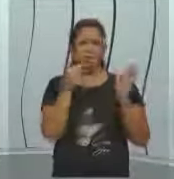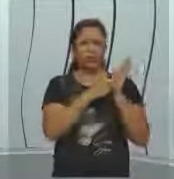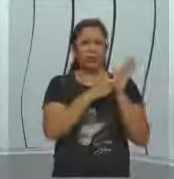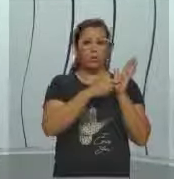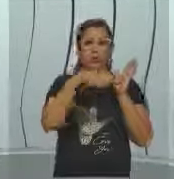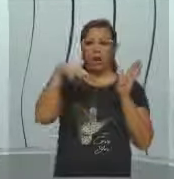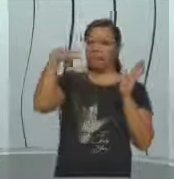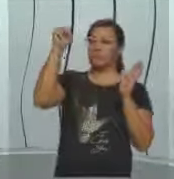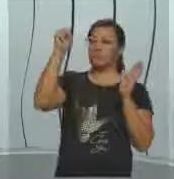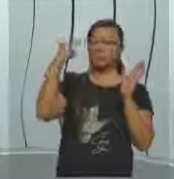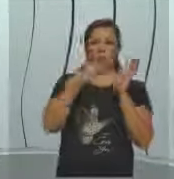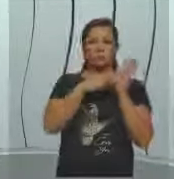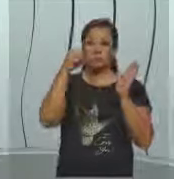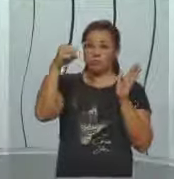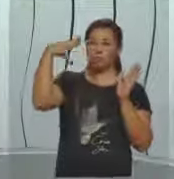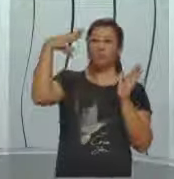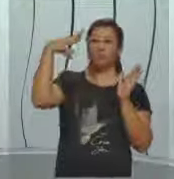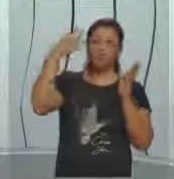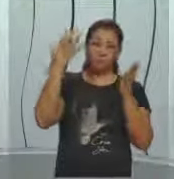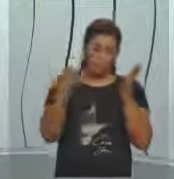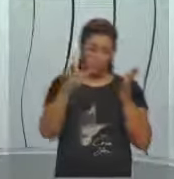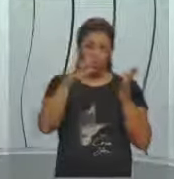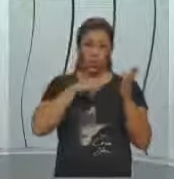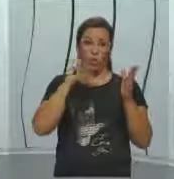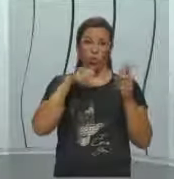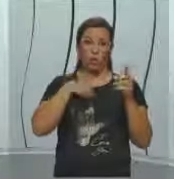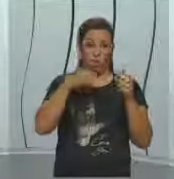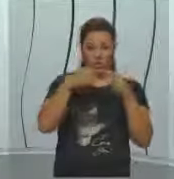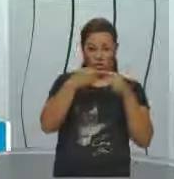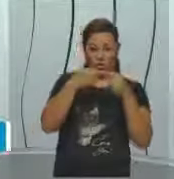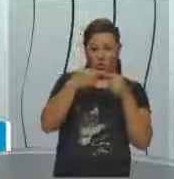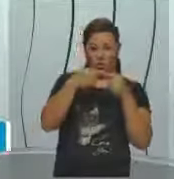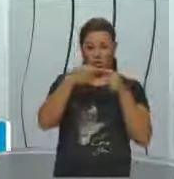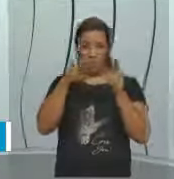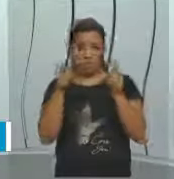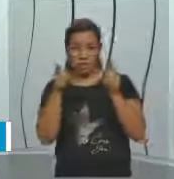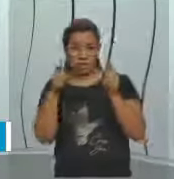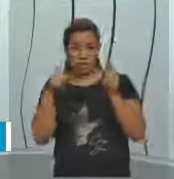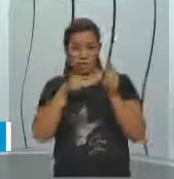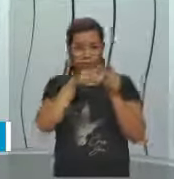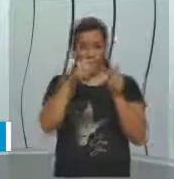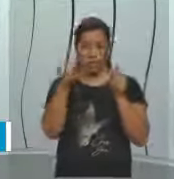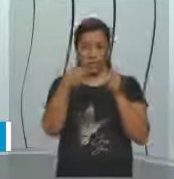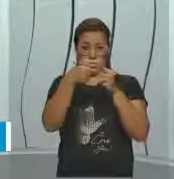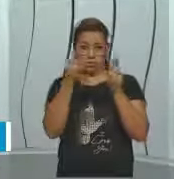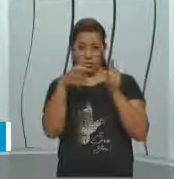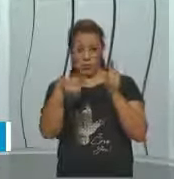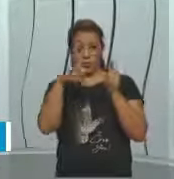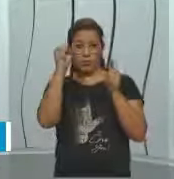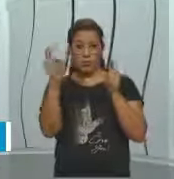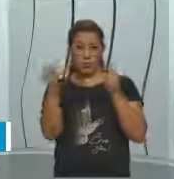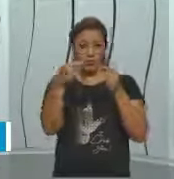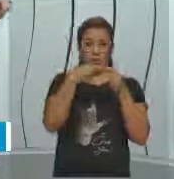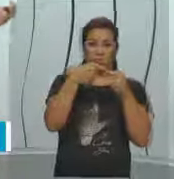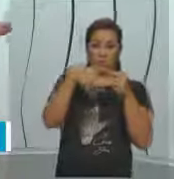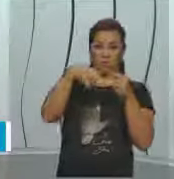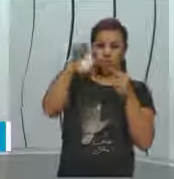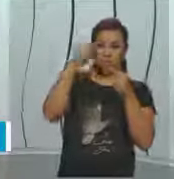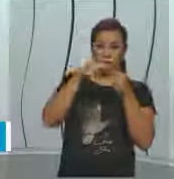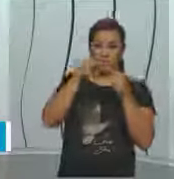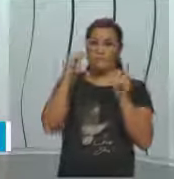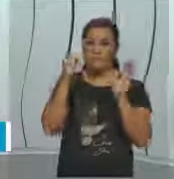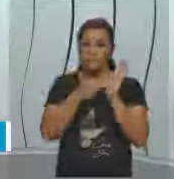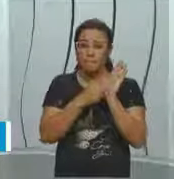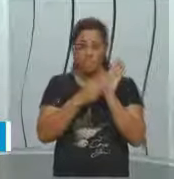de abrir ou fechar o meu circuito, permitindo a passagem de corrente elétrica ou não ali. E o último, e não